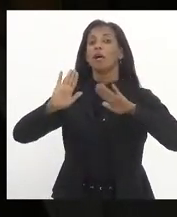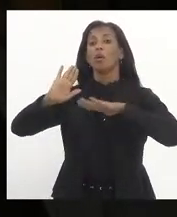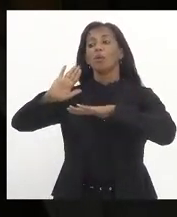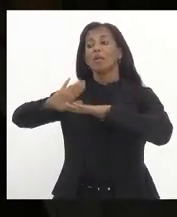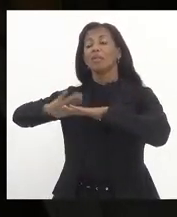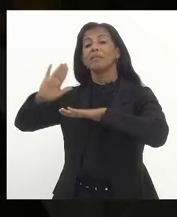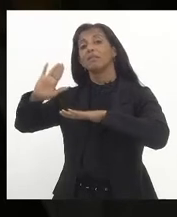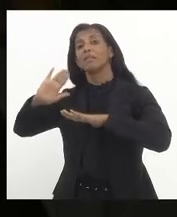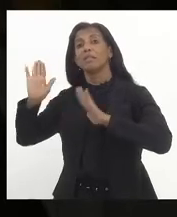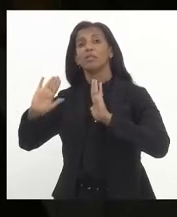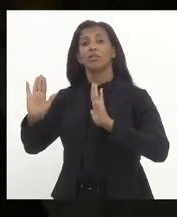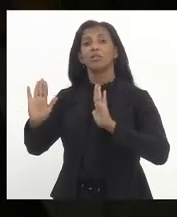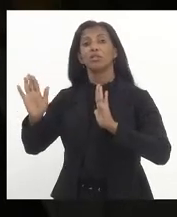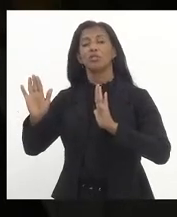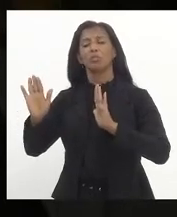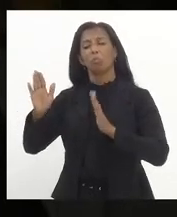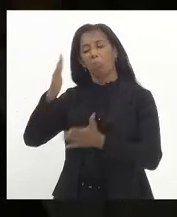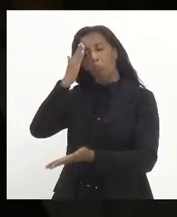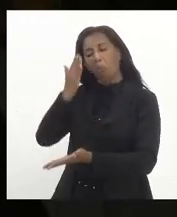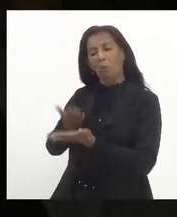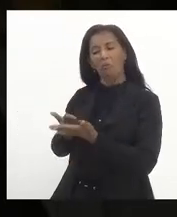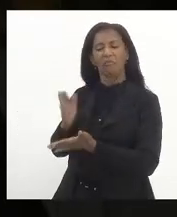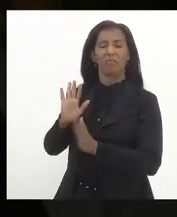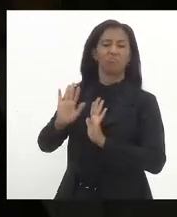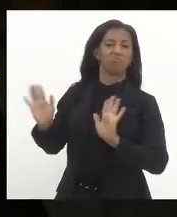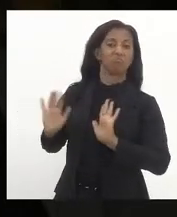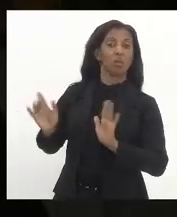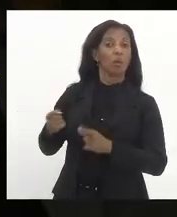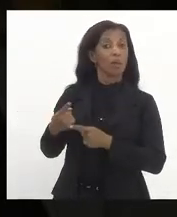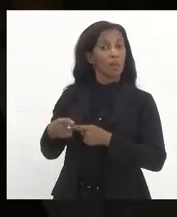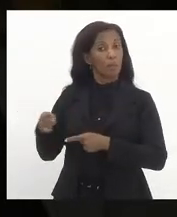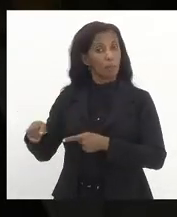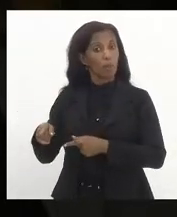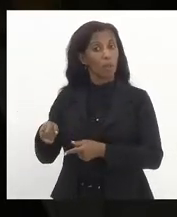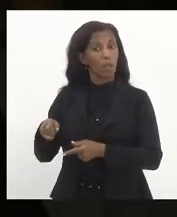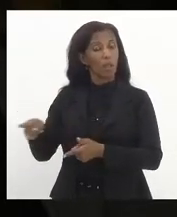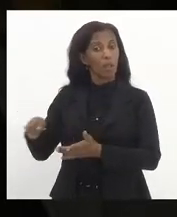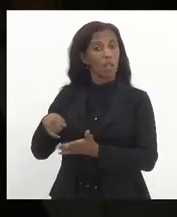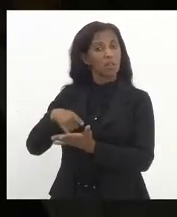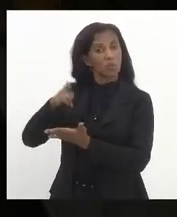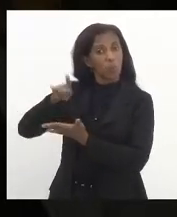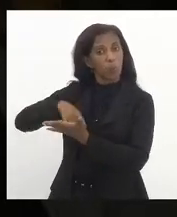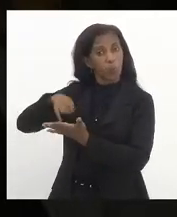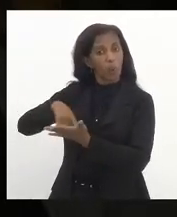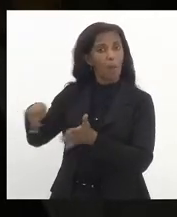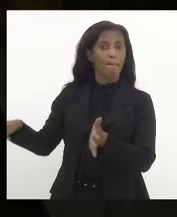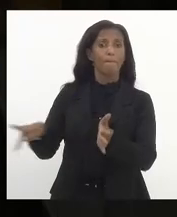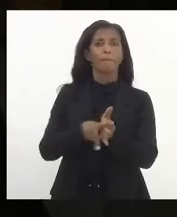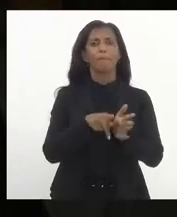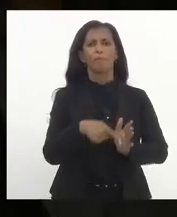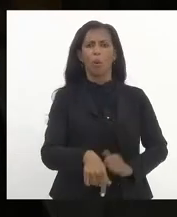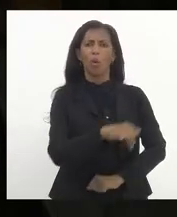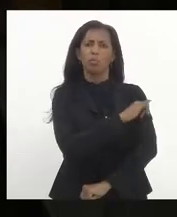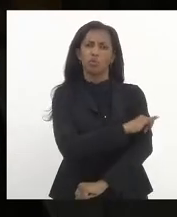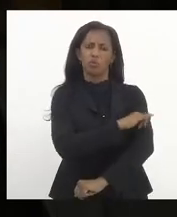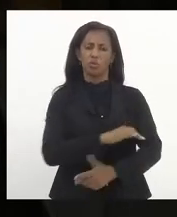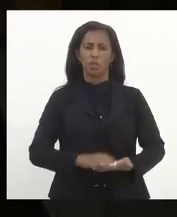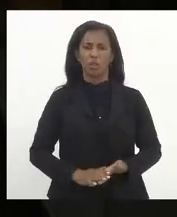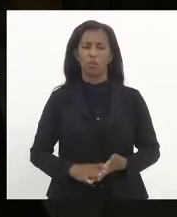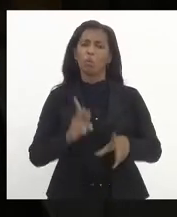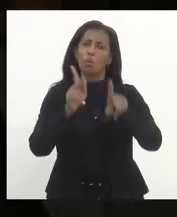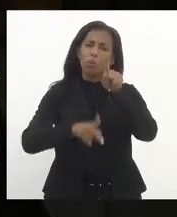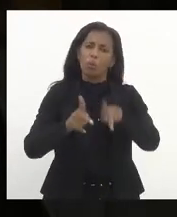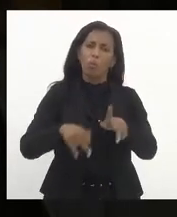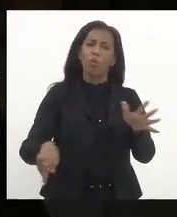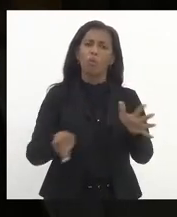aprioristicamente inconfiáveis, não se trata disso. É porque essas receitas pertencem ao Rio de Janeiro, pertencem ao povo do